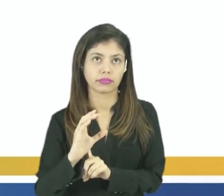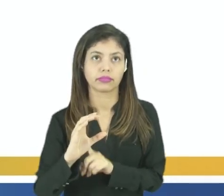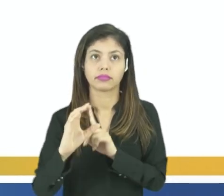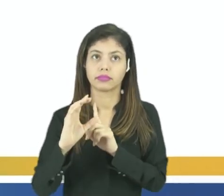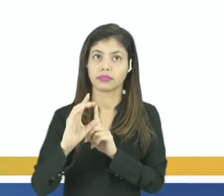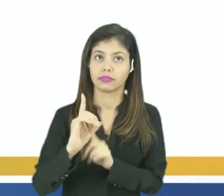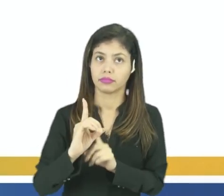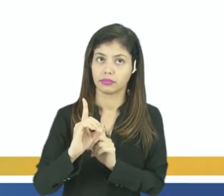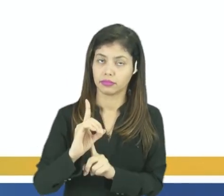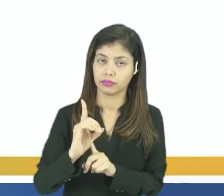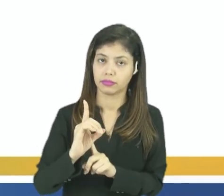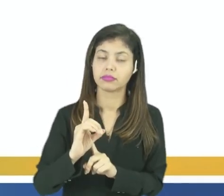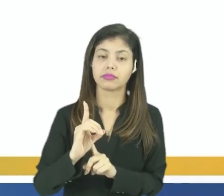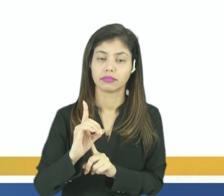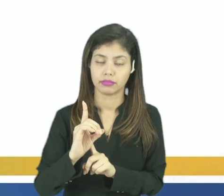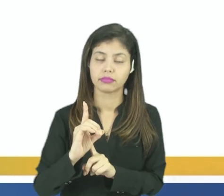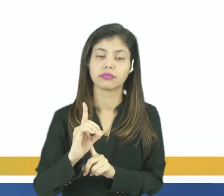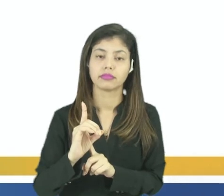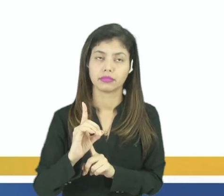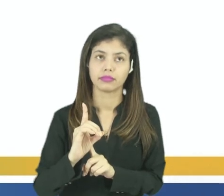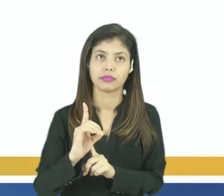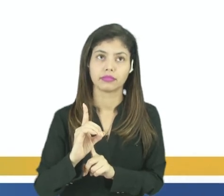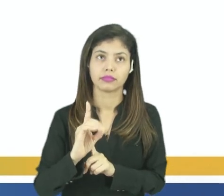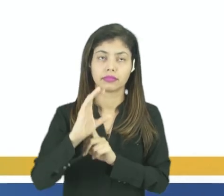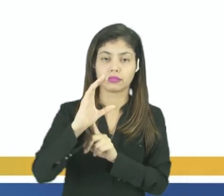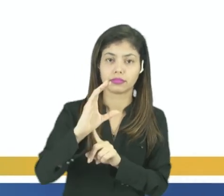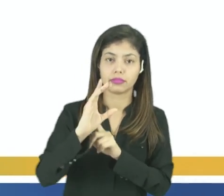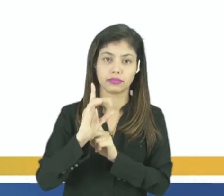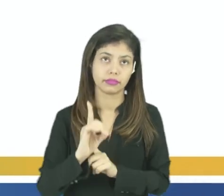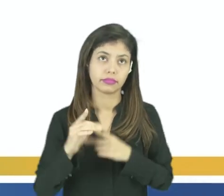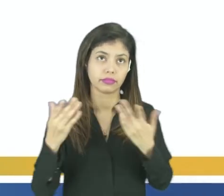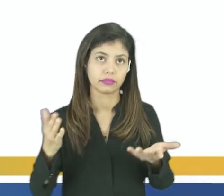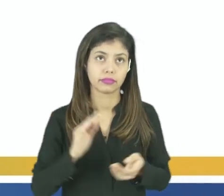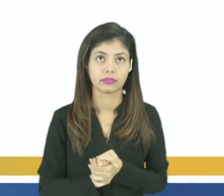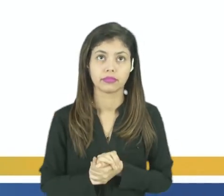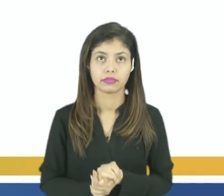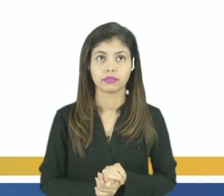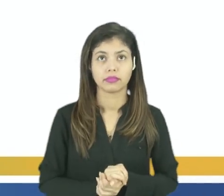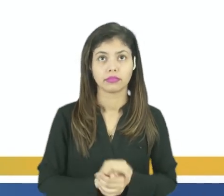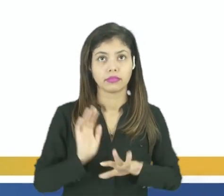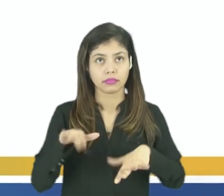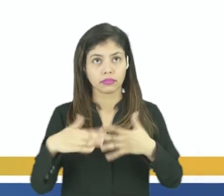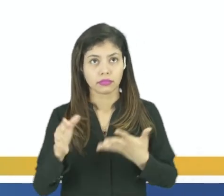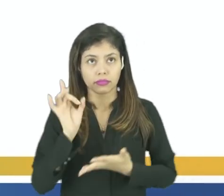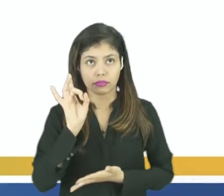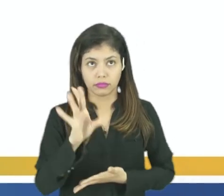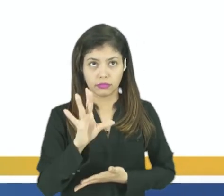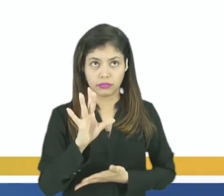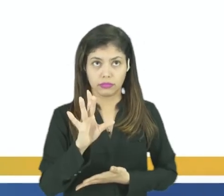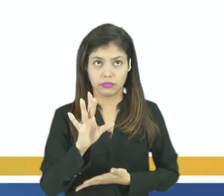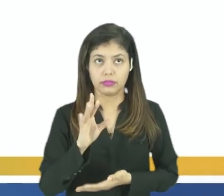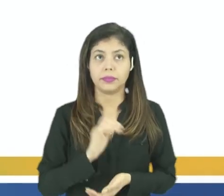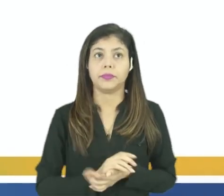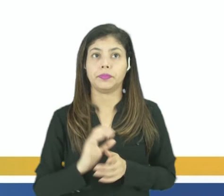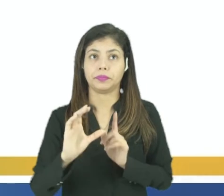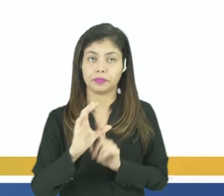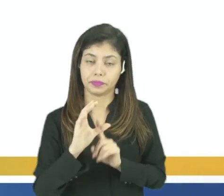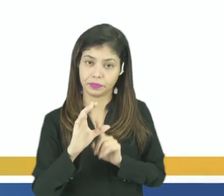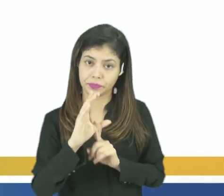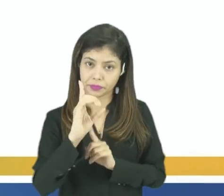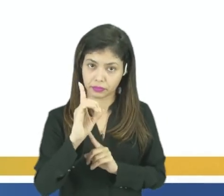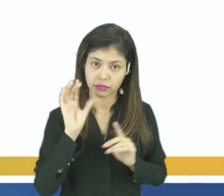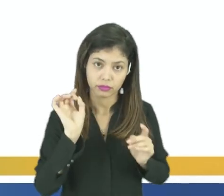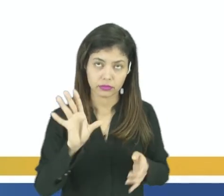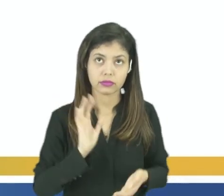aqui um monte de coisa. Então, vamos recapitular aqui, ó. Velocidade, frequência e comprimento de onda. O que vai acontecer com eles